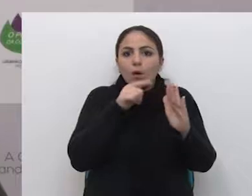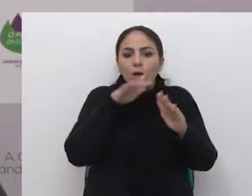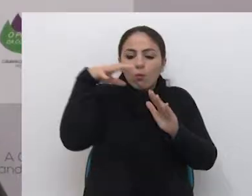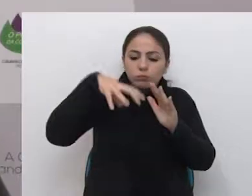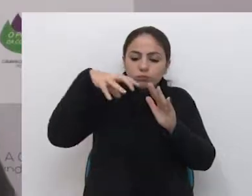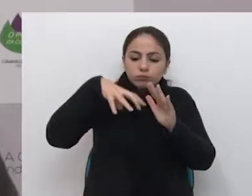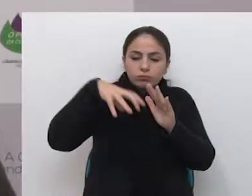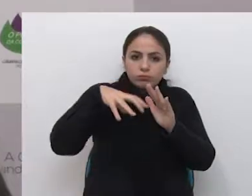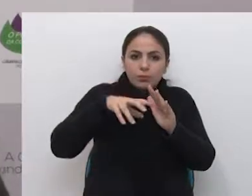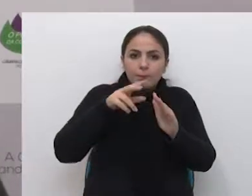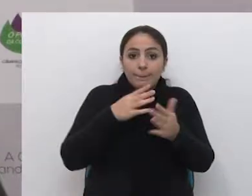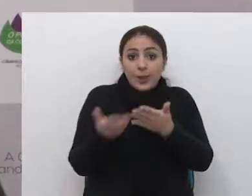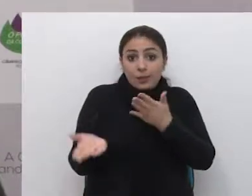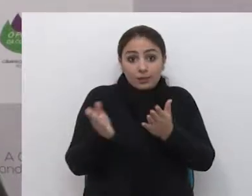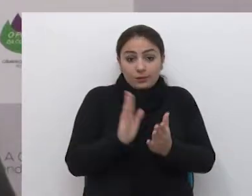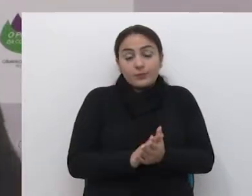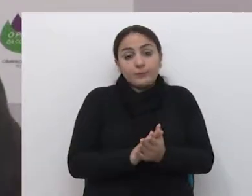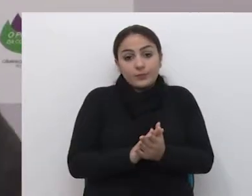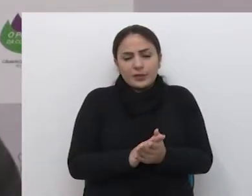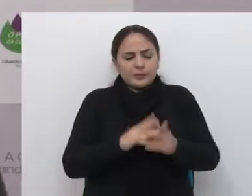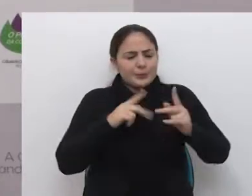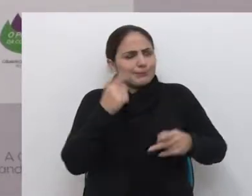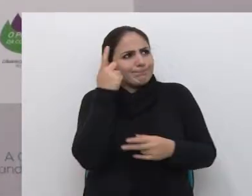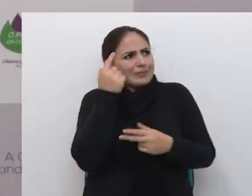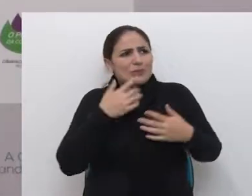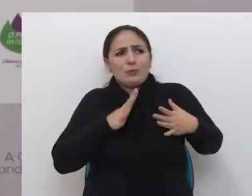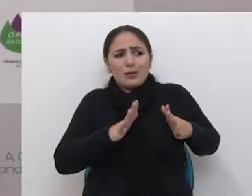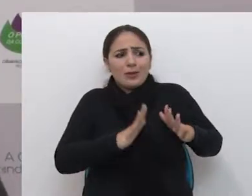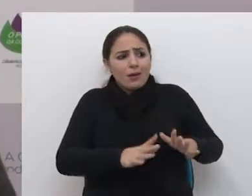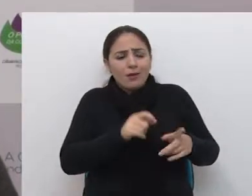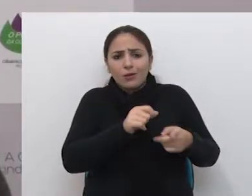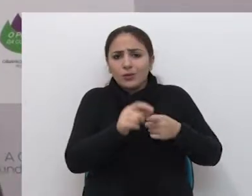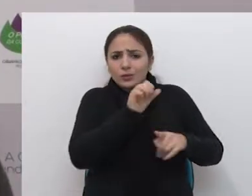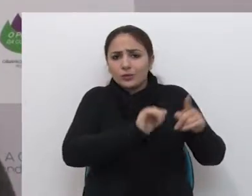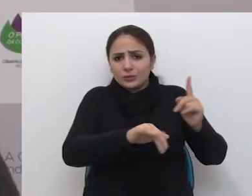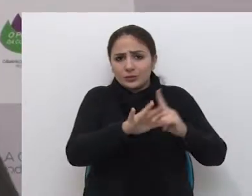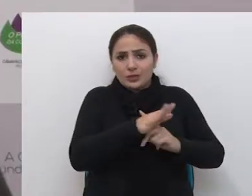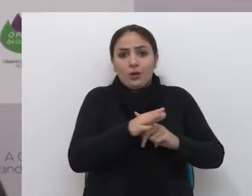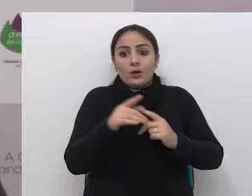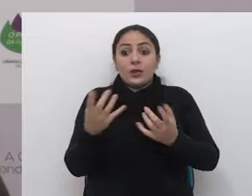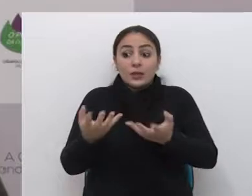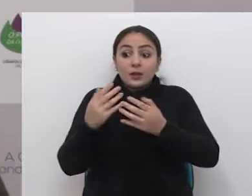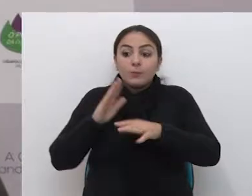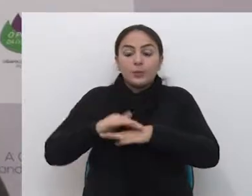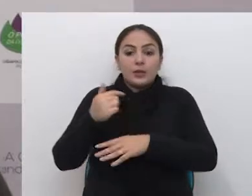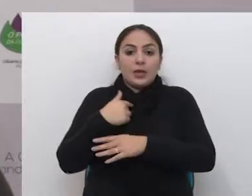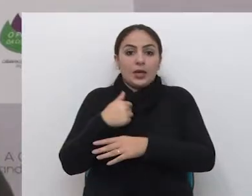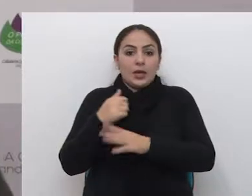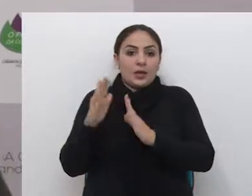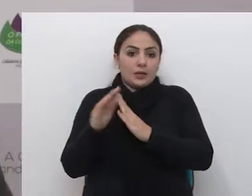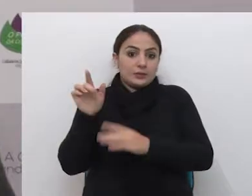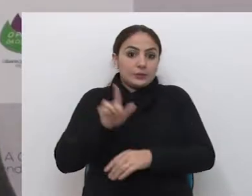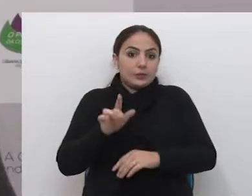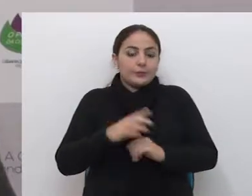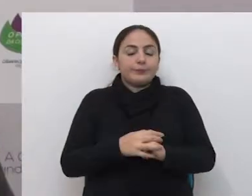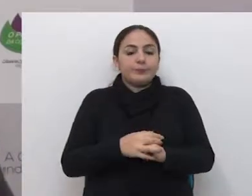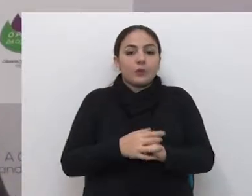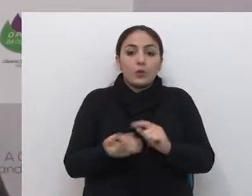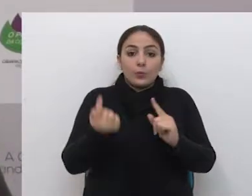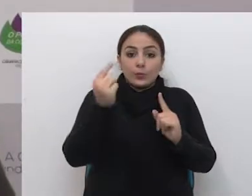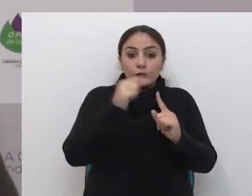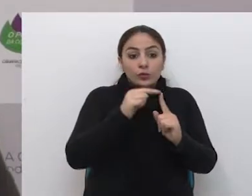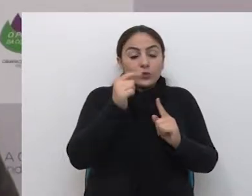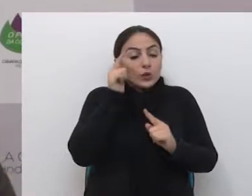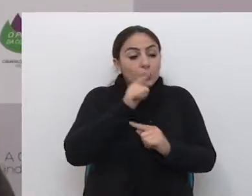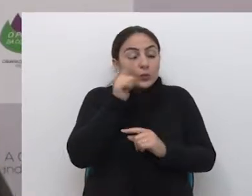casa, ela muitas vezes pode pensar: não quero aluguel social, quero a minha casa de volta. Mas o objetivo do aluguel é tão somente possibilitar